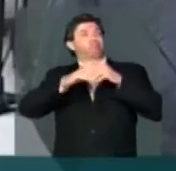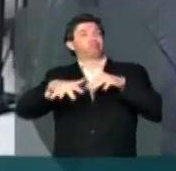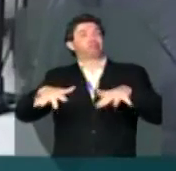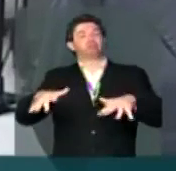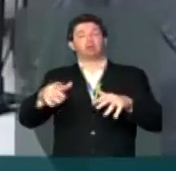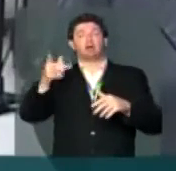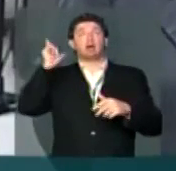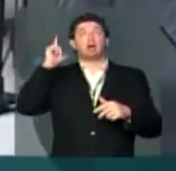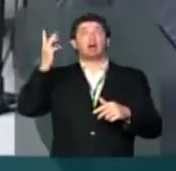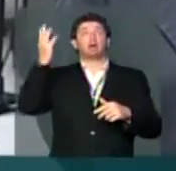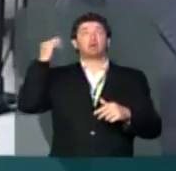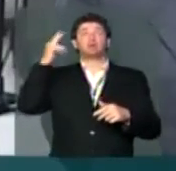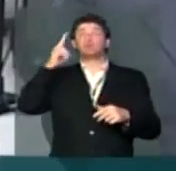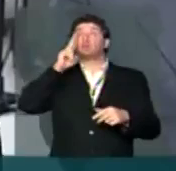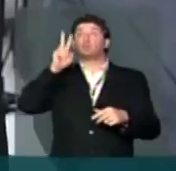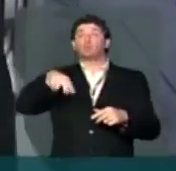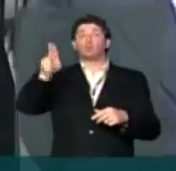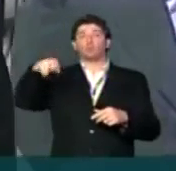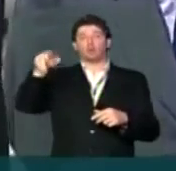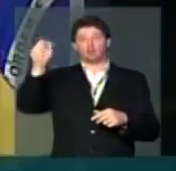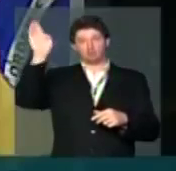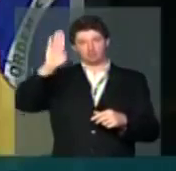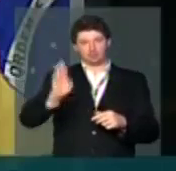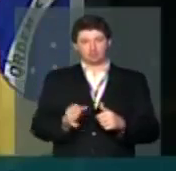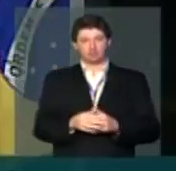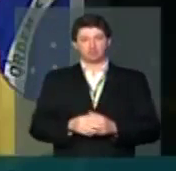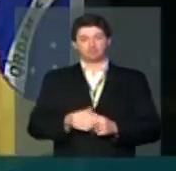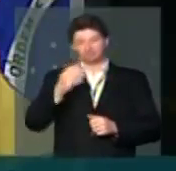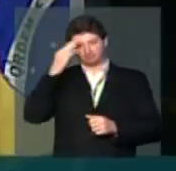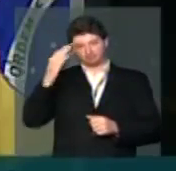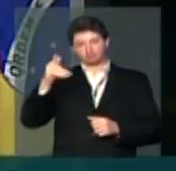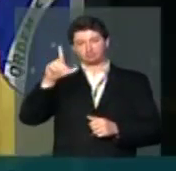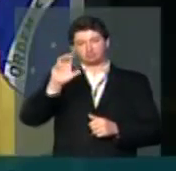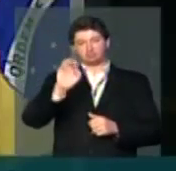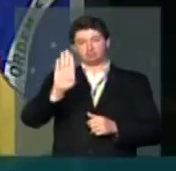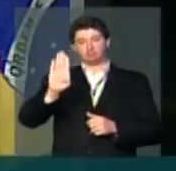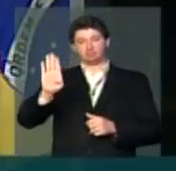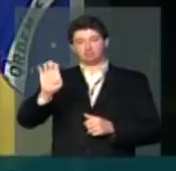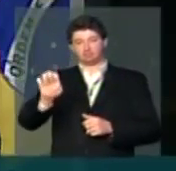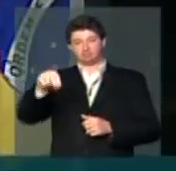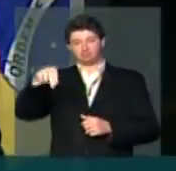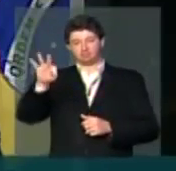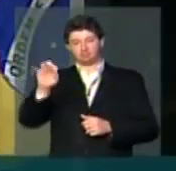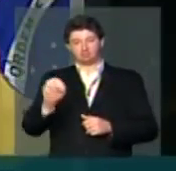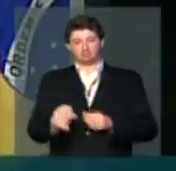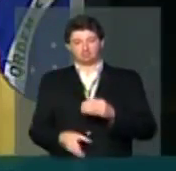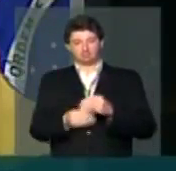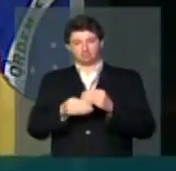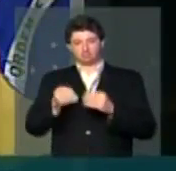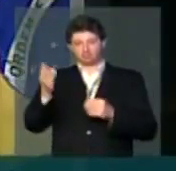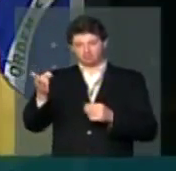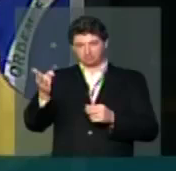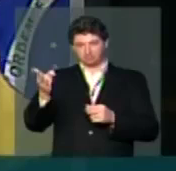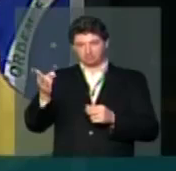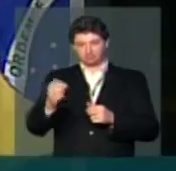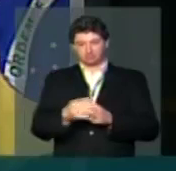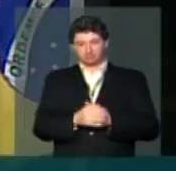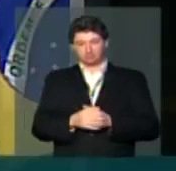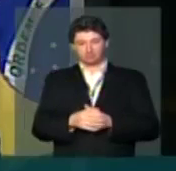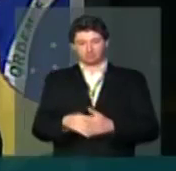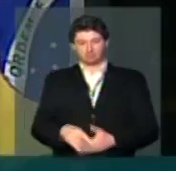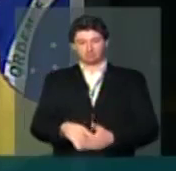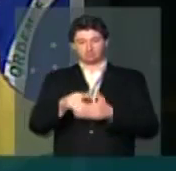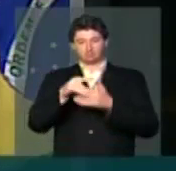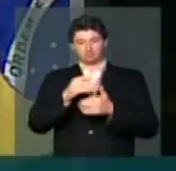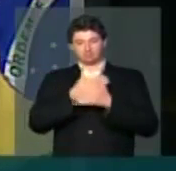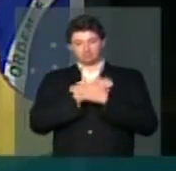antes nesse país. Parabéns, Pedro. Muito obrigado, deputado Lobo Neto. Deputado Pedro Vilela, peço uma parte a Concedo Vossa agora uma Excelência. parte para o meu